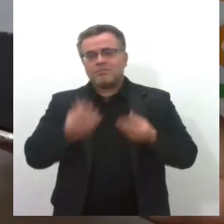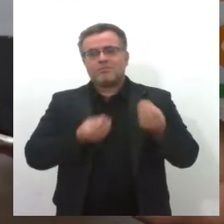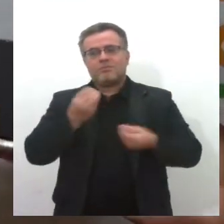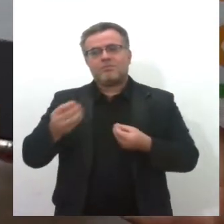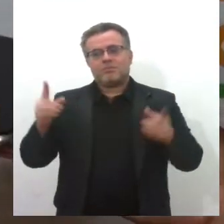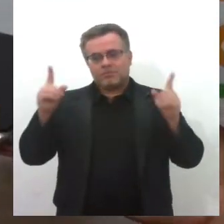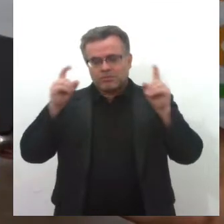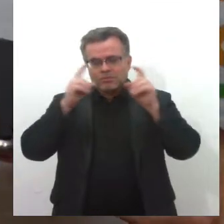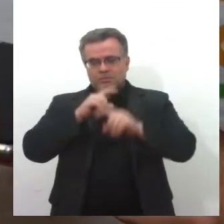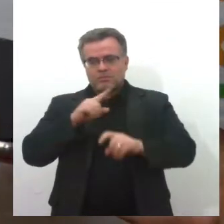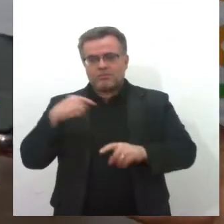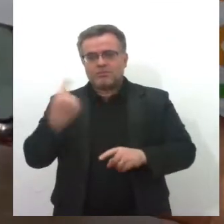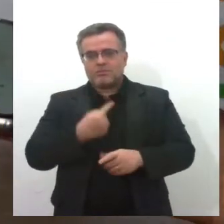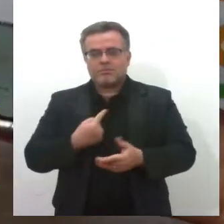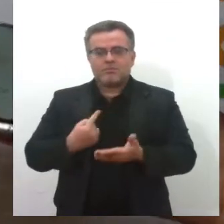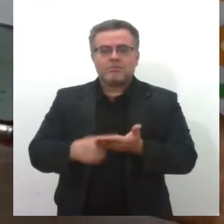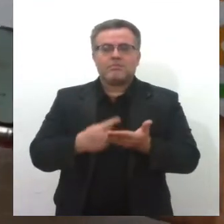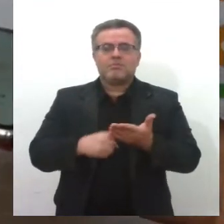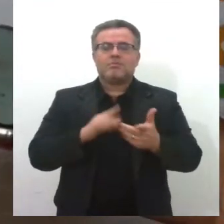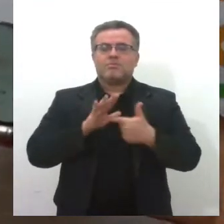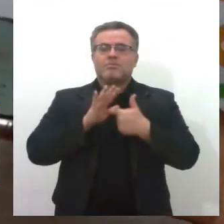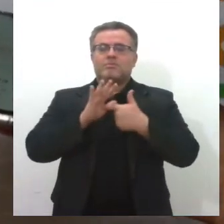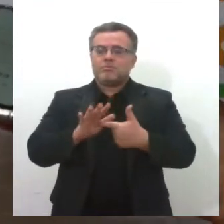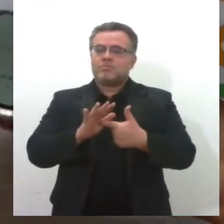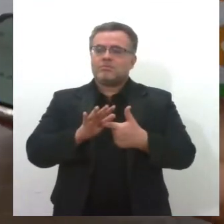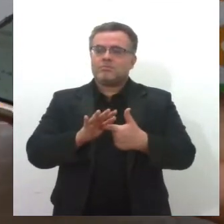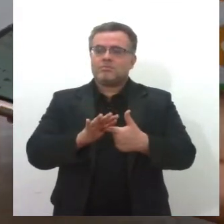dificuldades, a gente ainda traz alguns